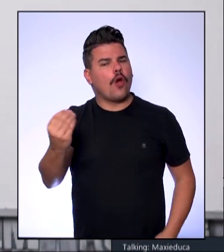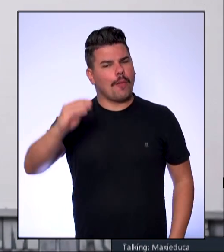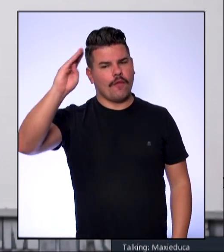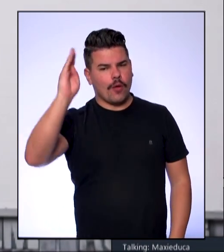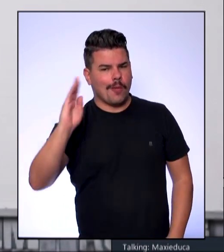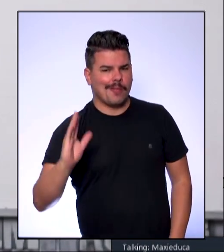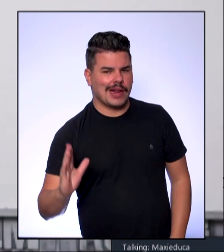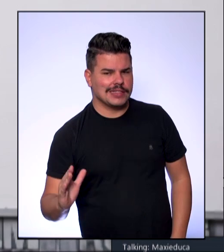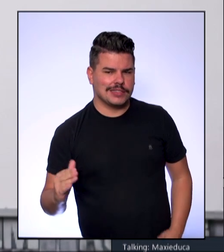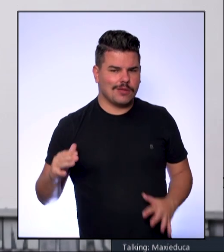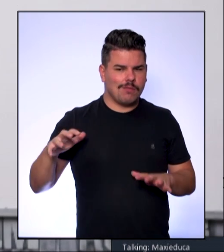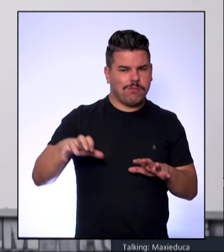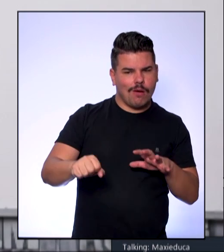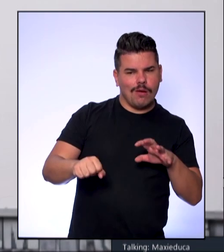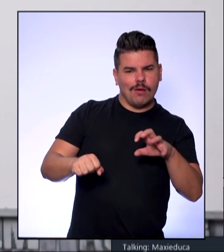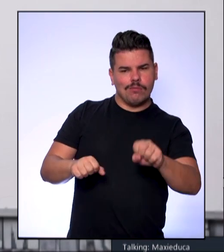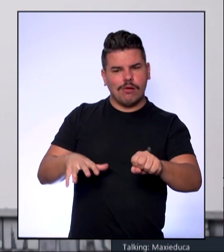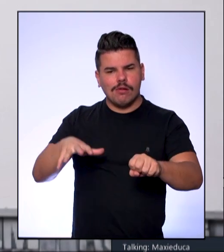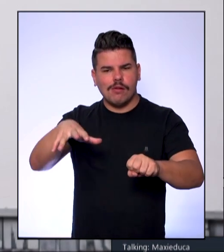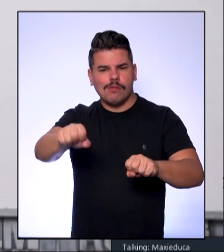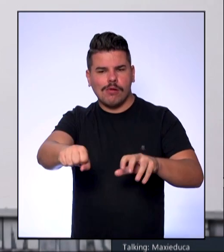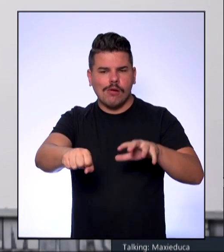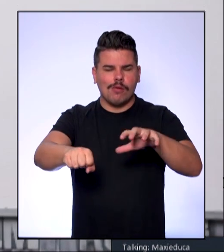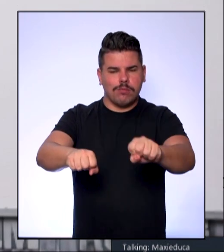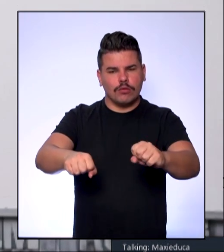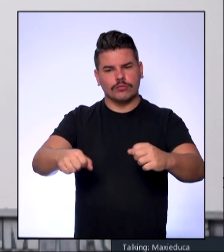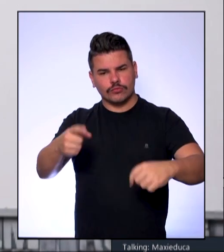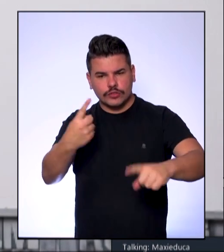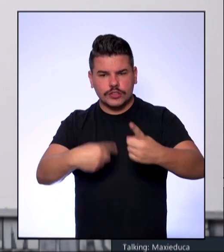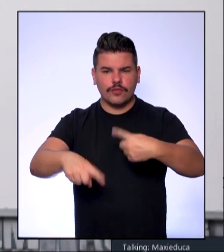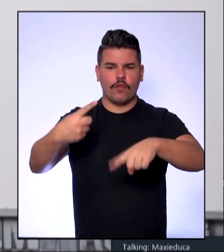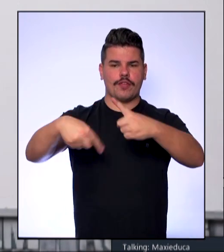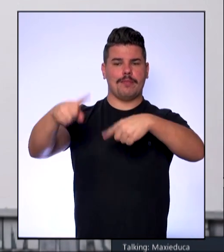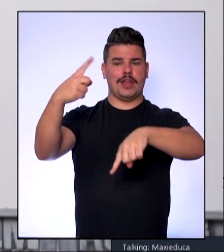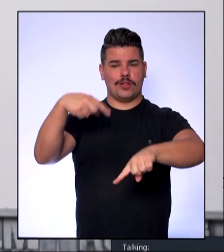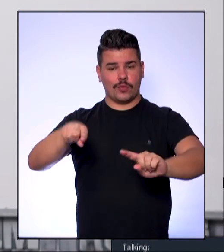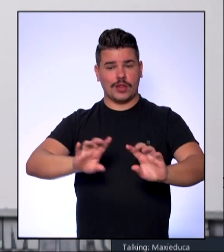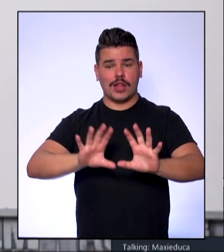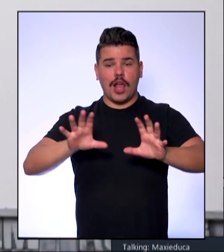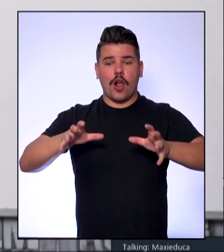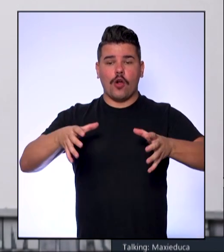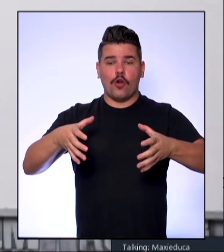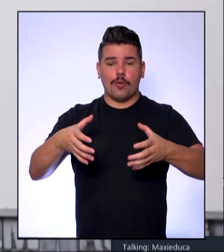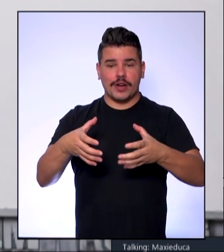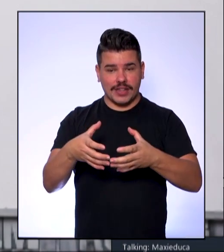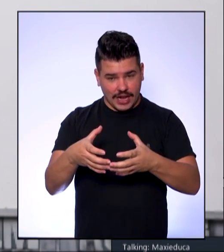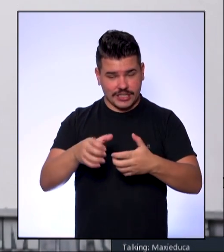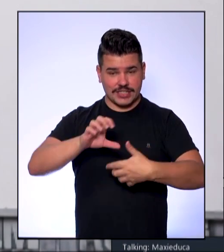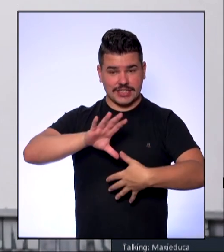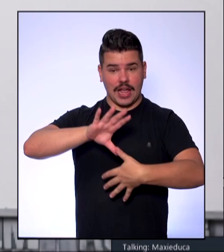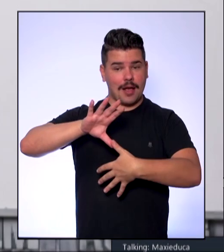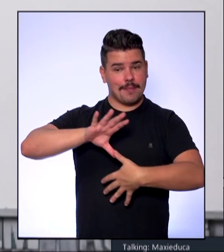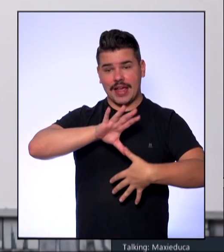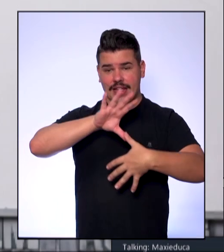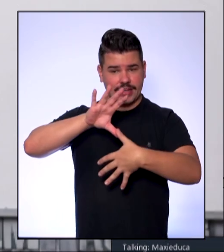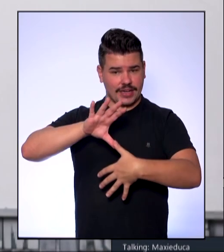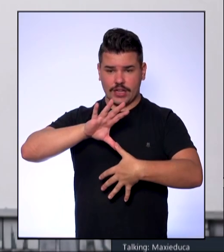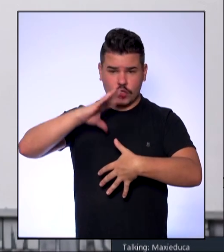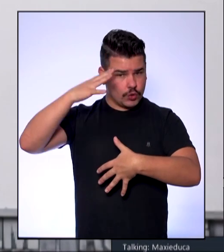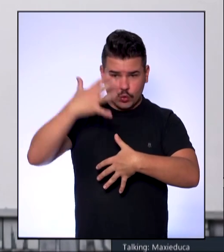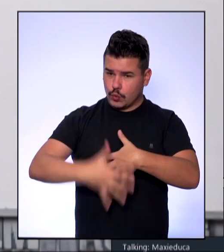o processo de formação da comunidade americana em